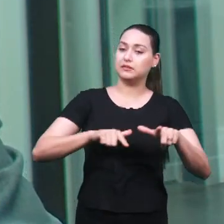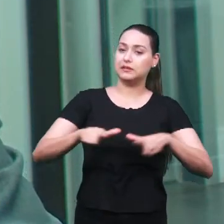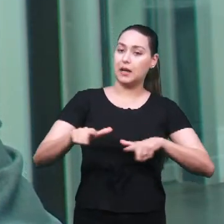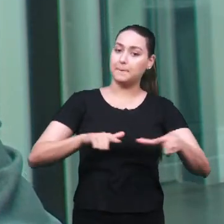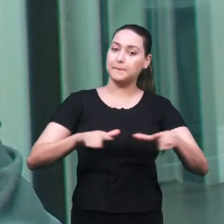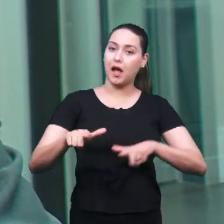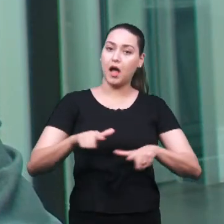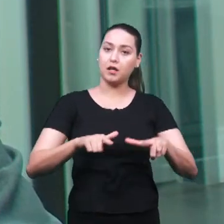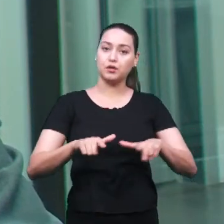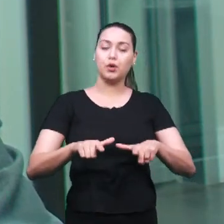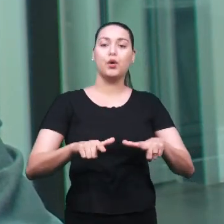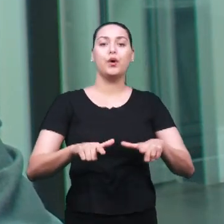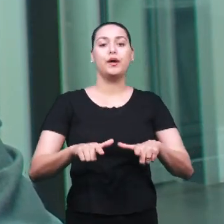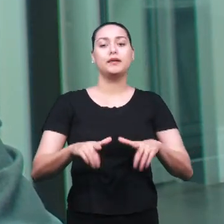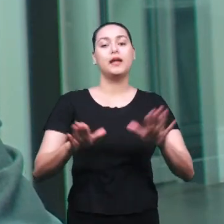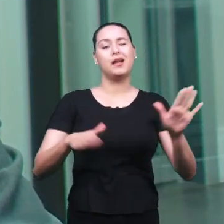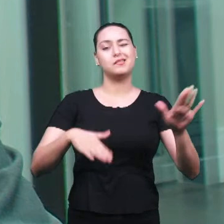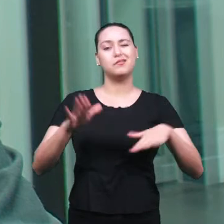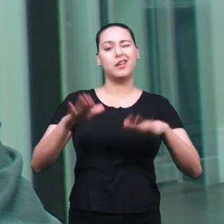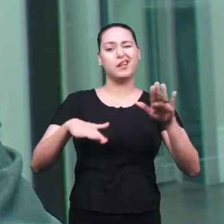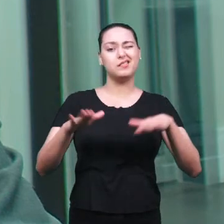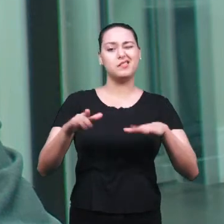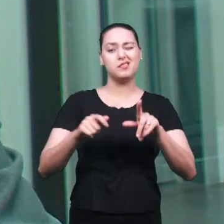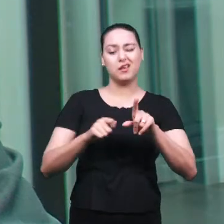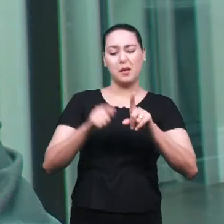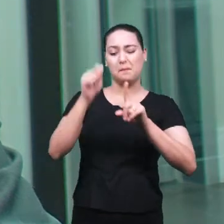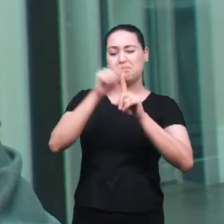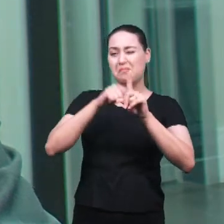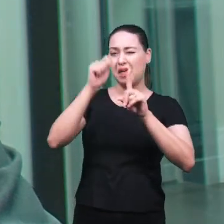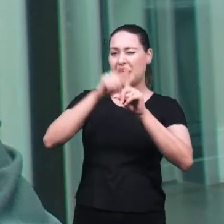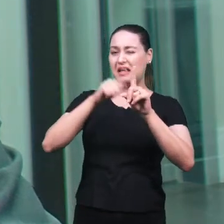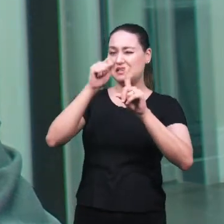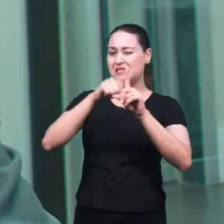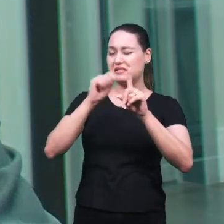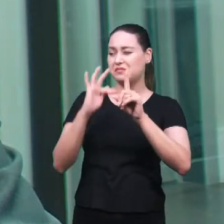Então fico meses lá fora e meses aqui no Brasil,